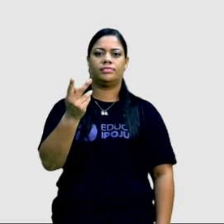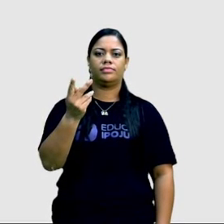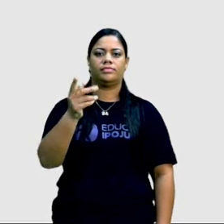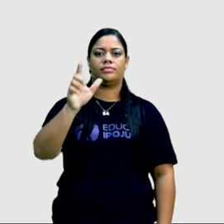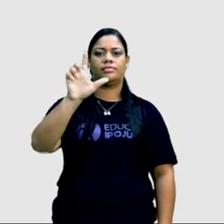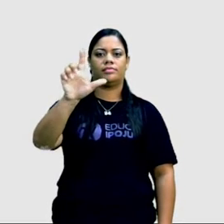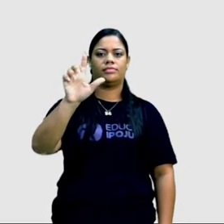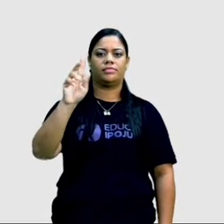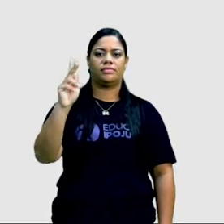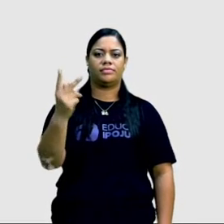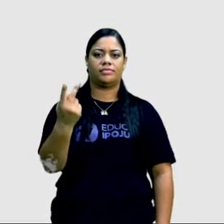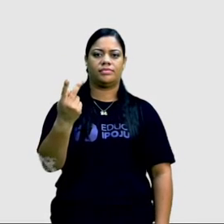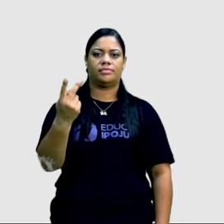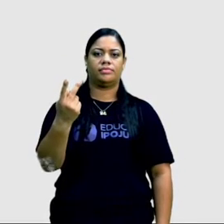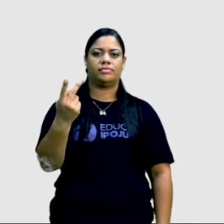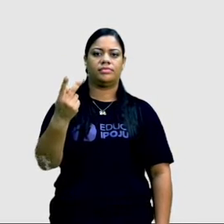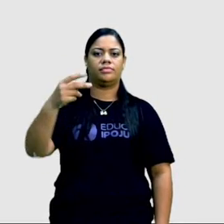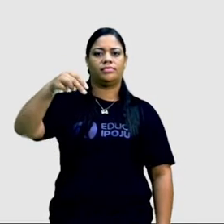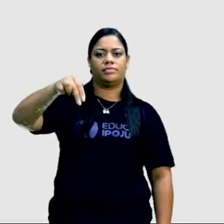LH,